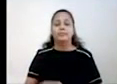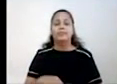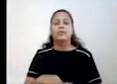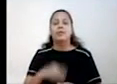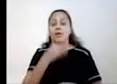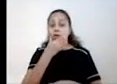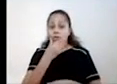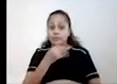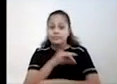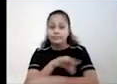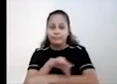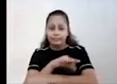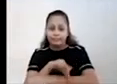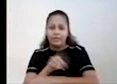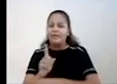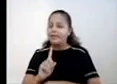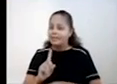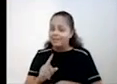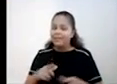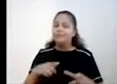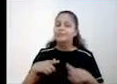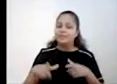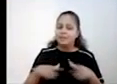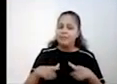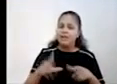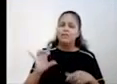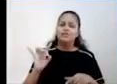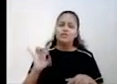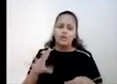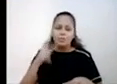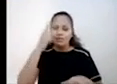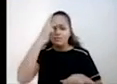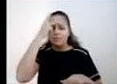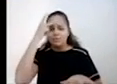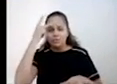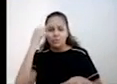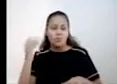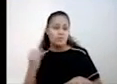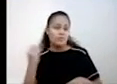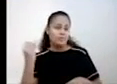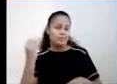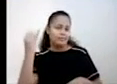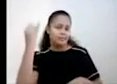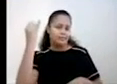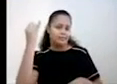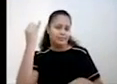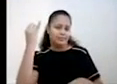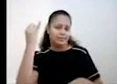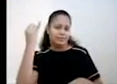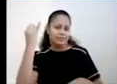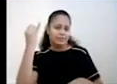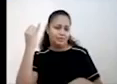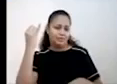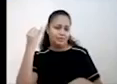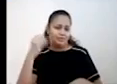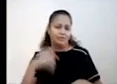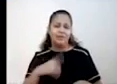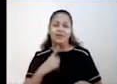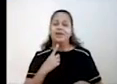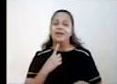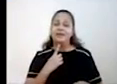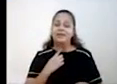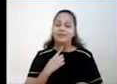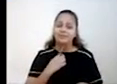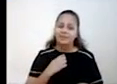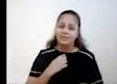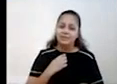Segundo o próprio arquiteto, não se deve trabalhar apenas para pessoas privilegiadas, pessoas com posses, que só desejam